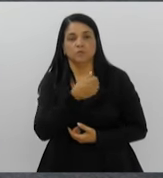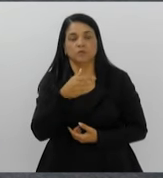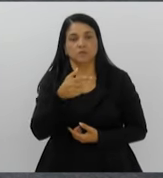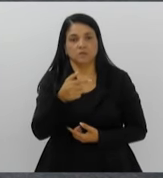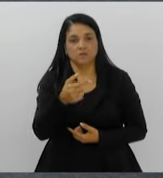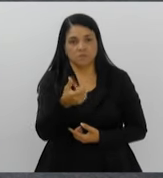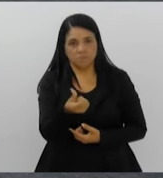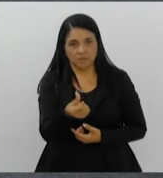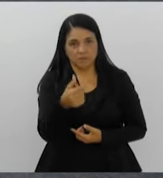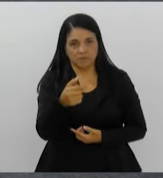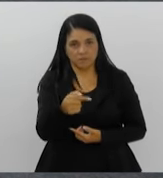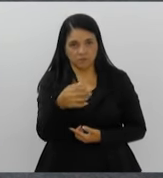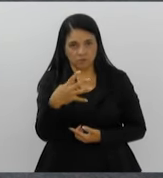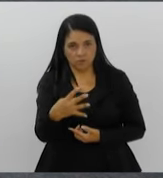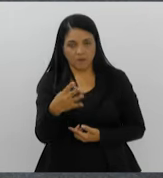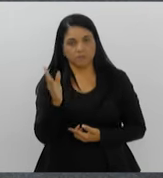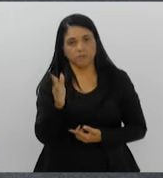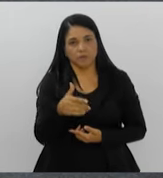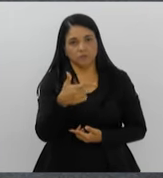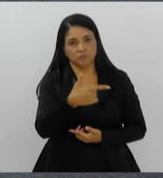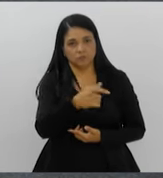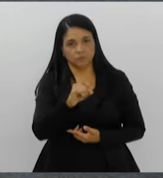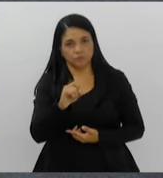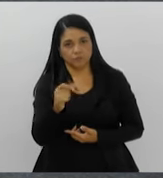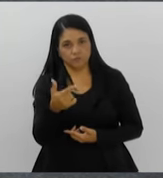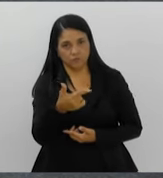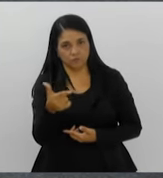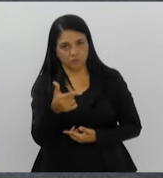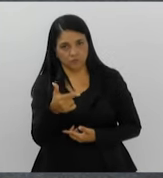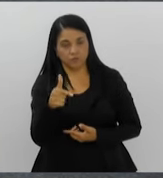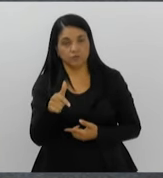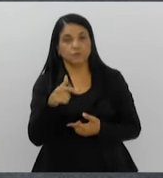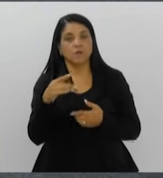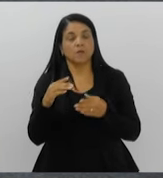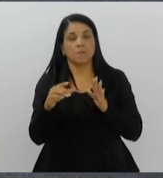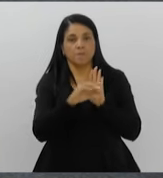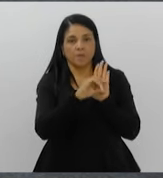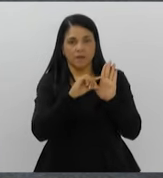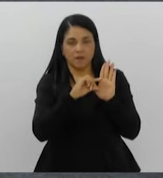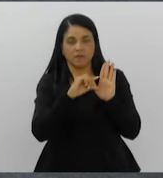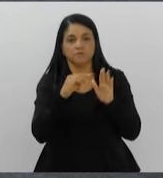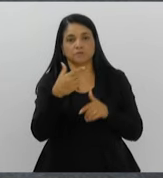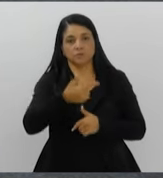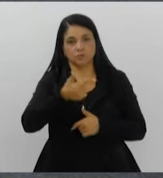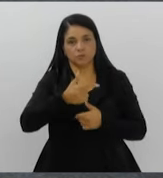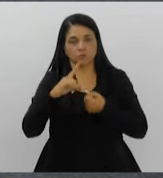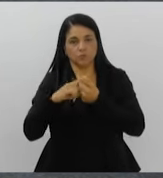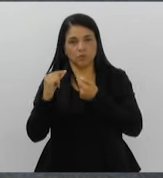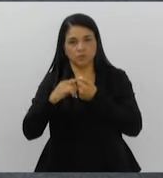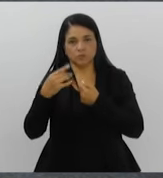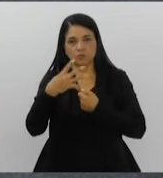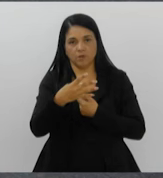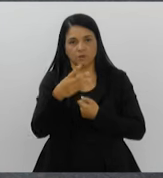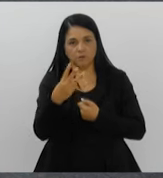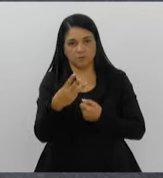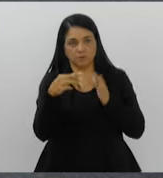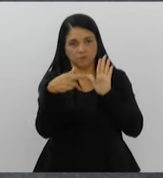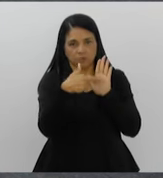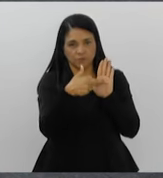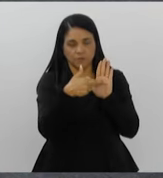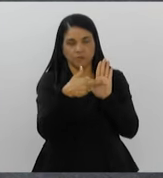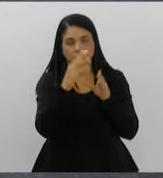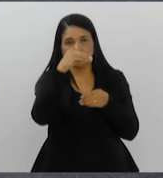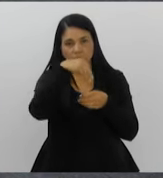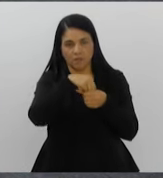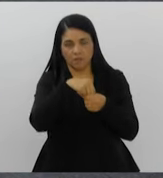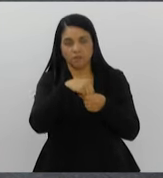674 de 22, combinado com o parágrafo 2º do artigo 43 do Regimento Interno da